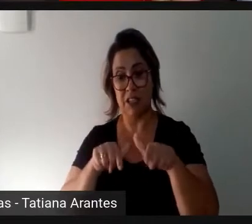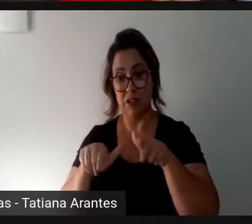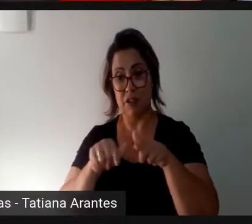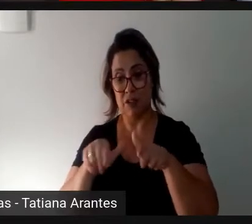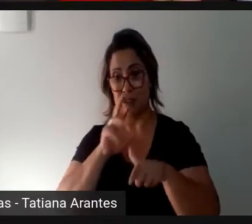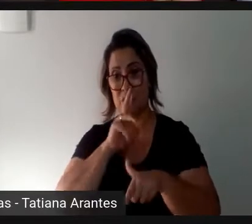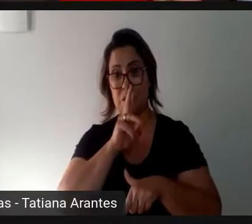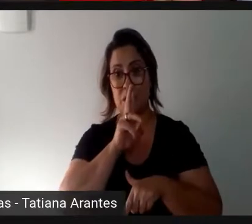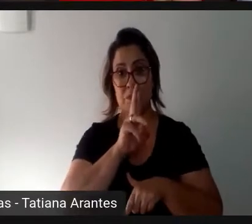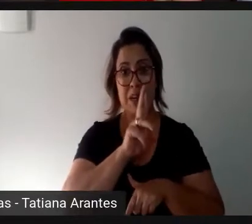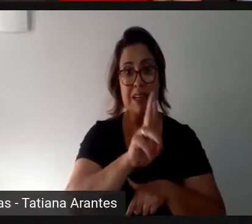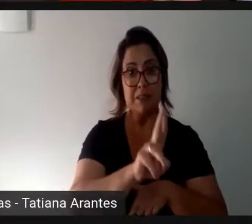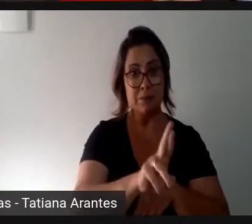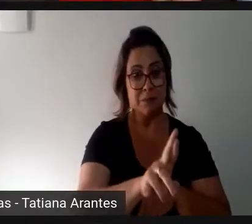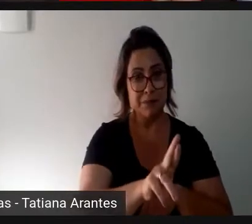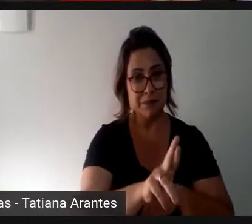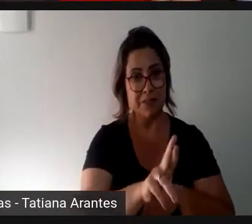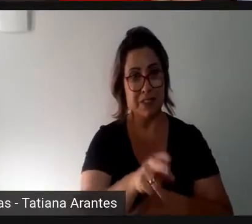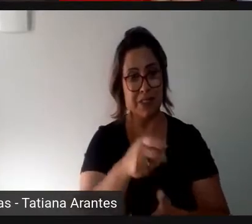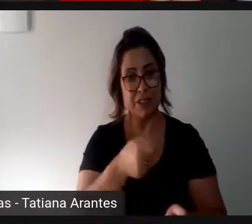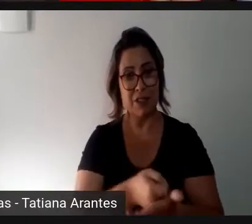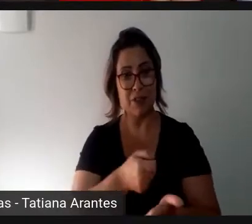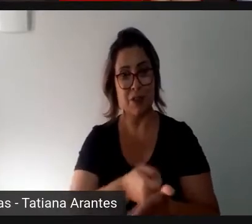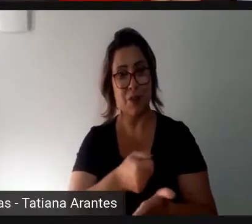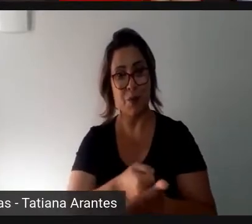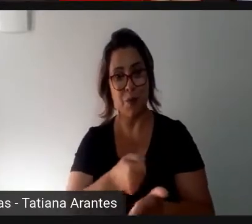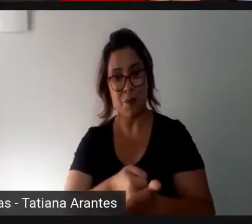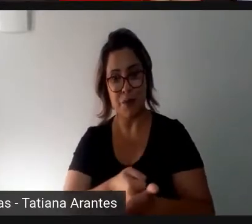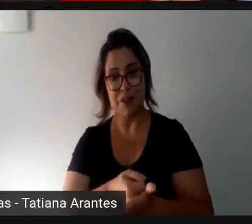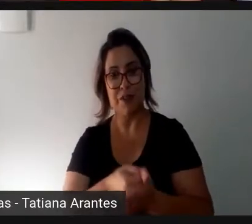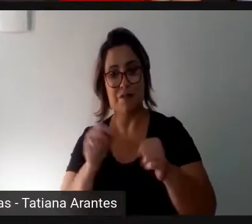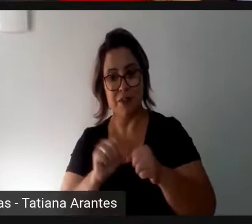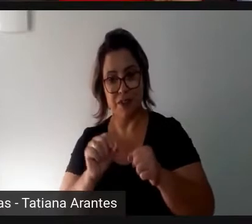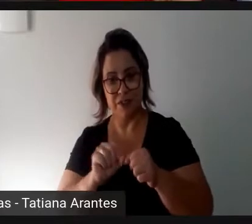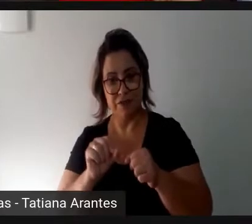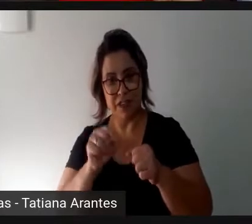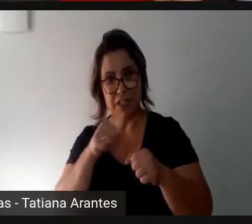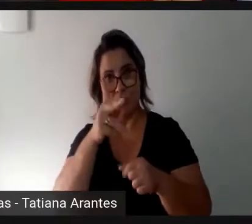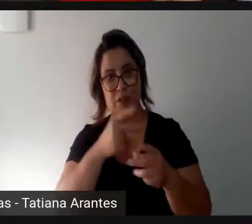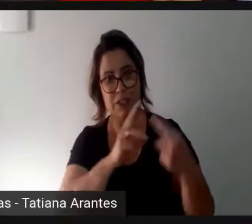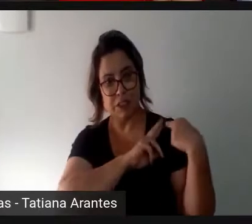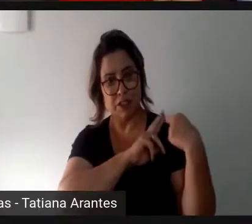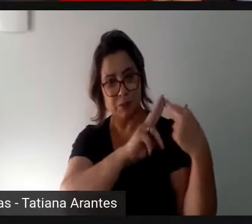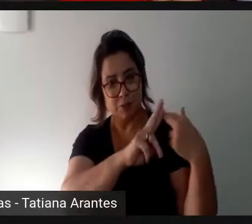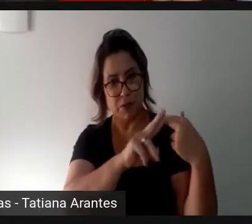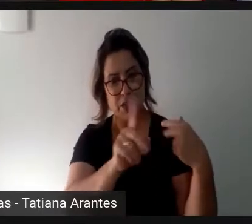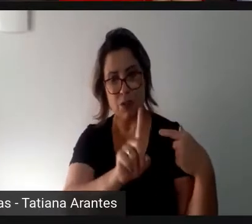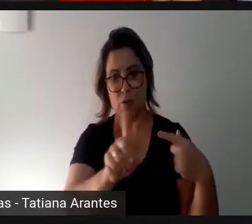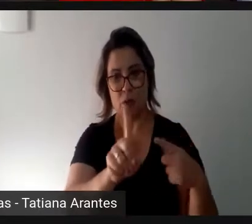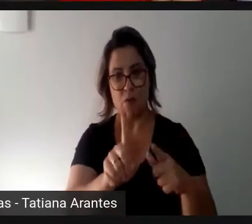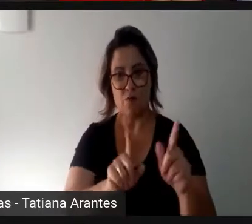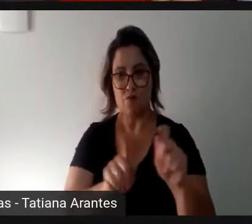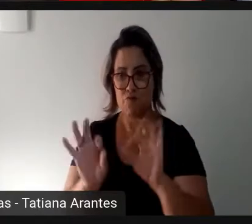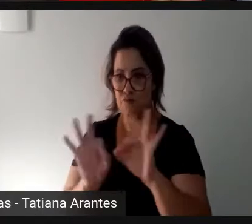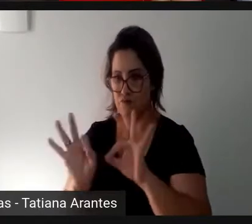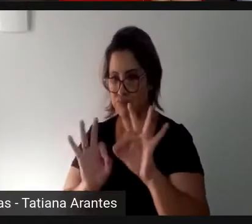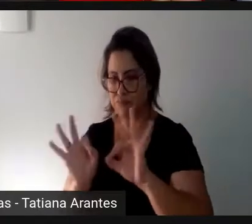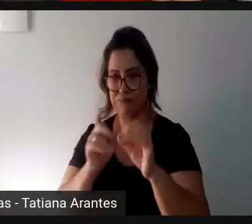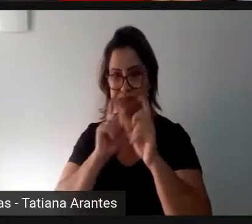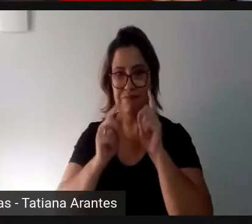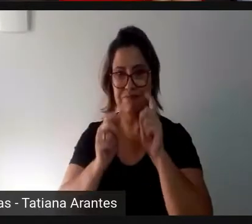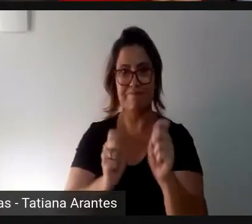você deixa a maré te levar, tipo o Zeca Pagodinho deixa a vida me levar? Se você governa, você precisa ter controles